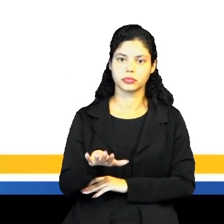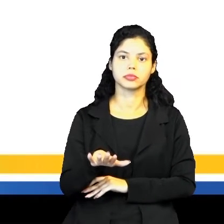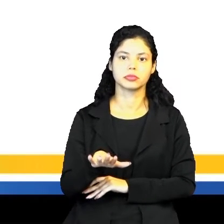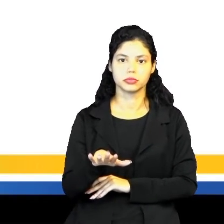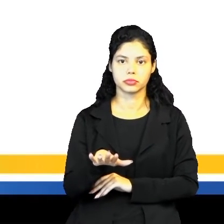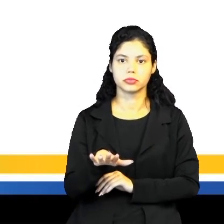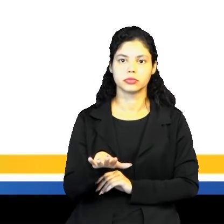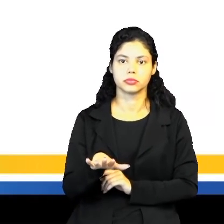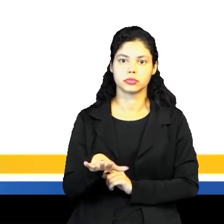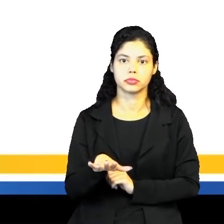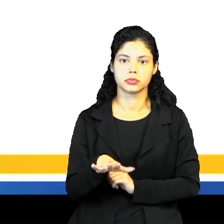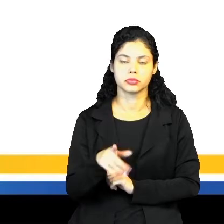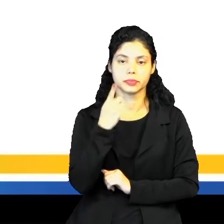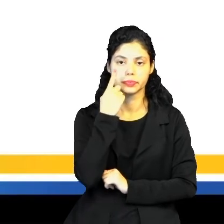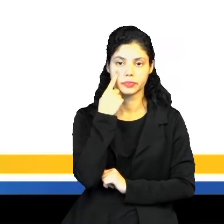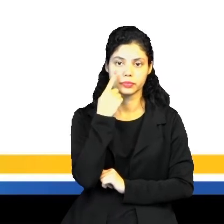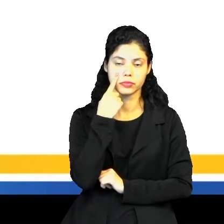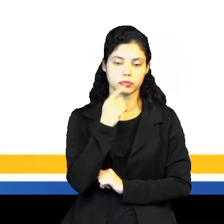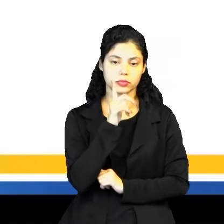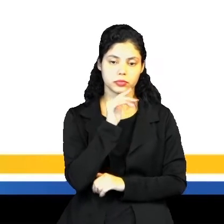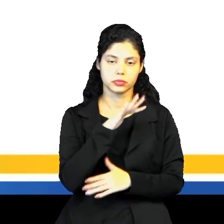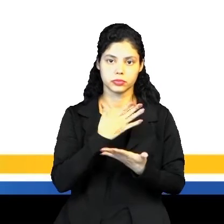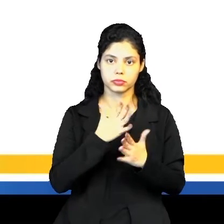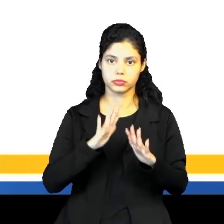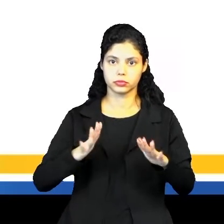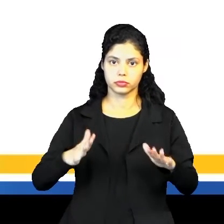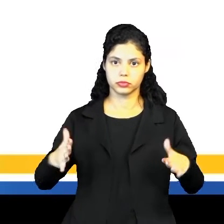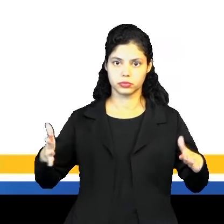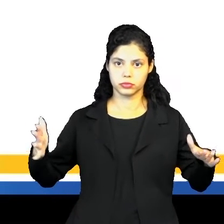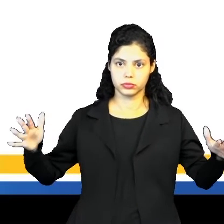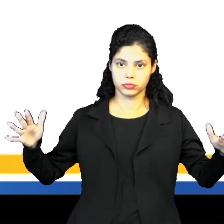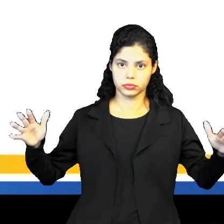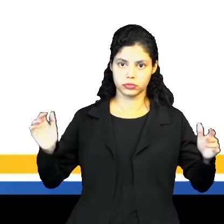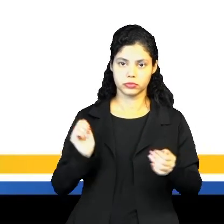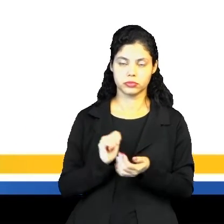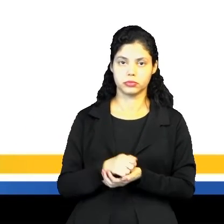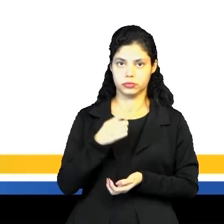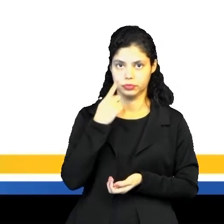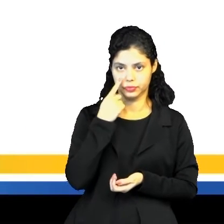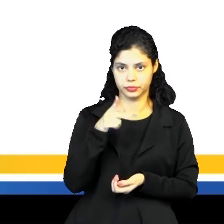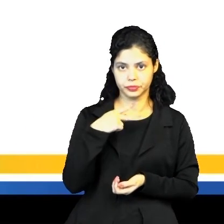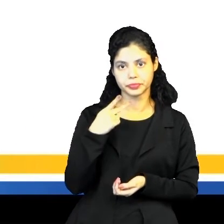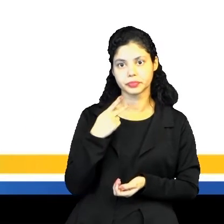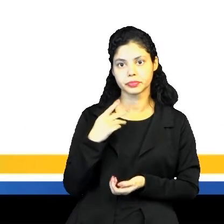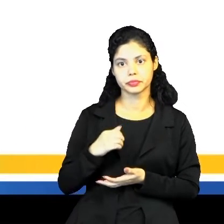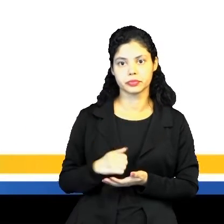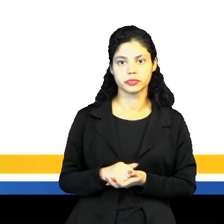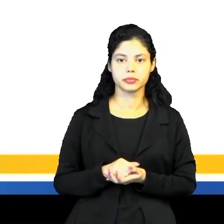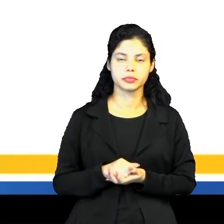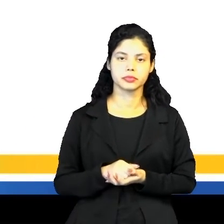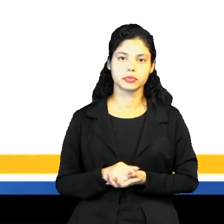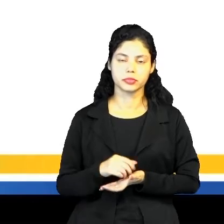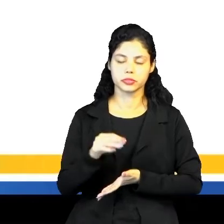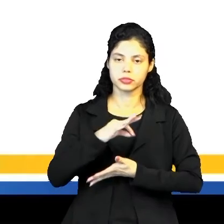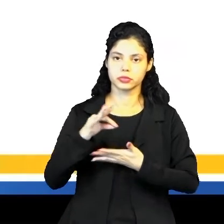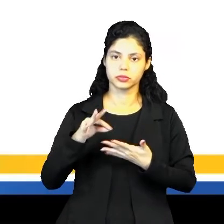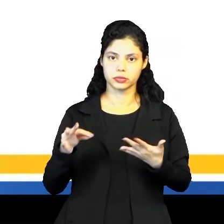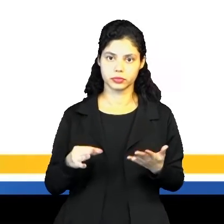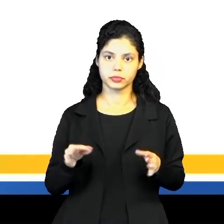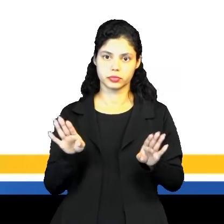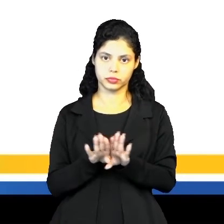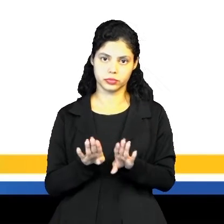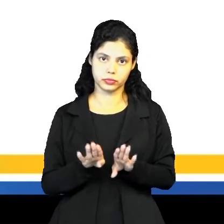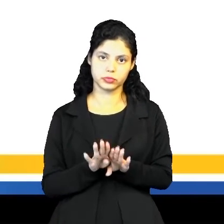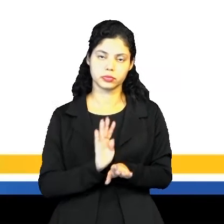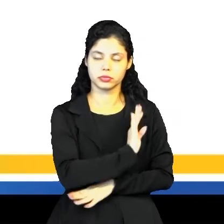tristes e aos olhos oceânicos, né? Aí ele vai falando ali dos elementos também